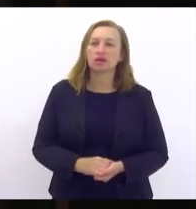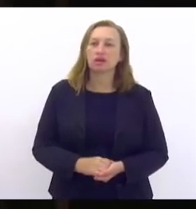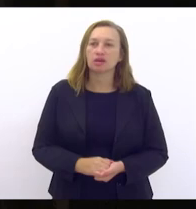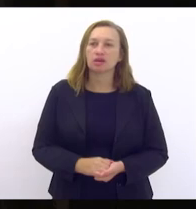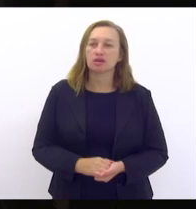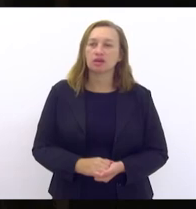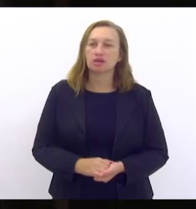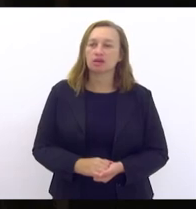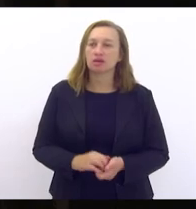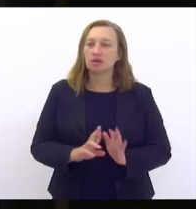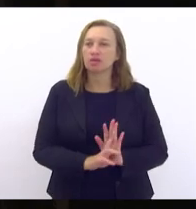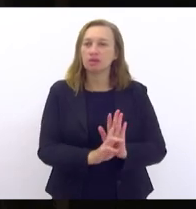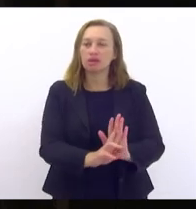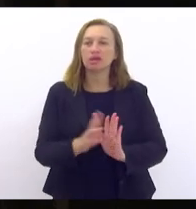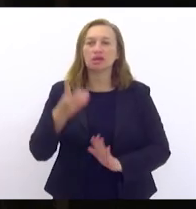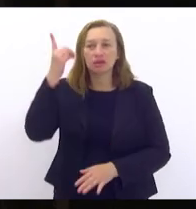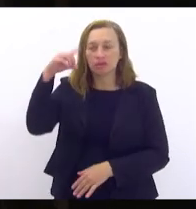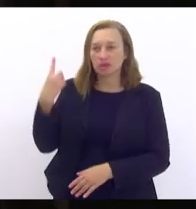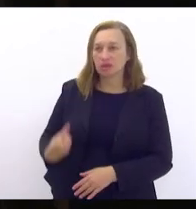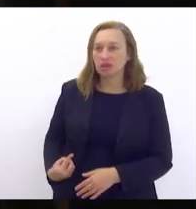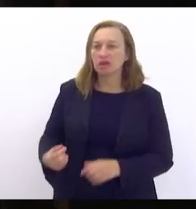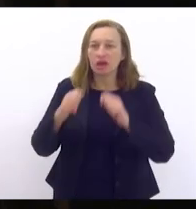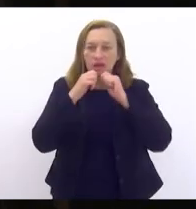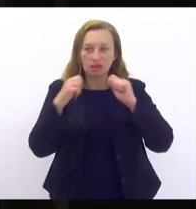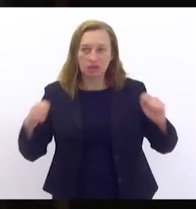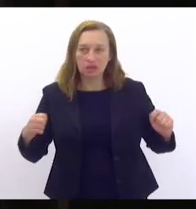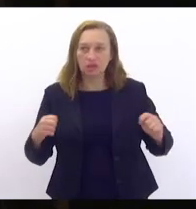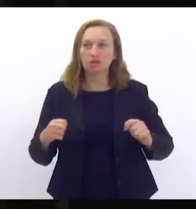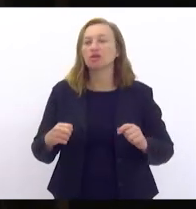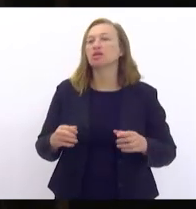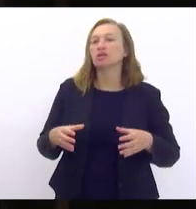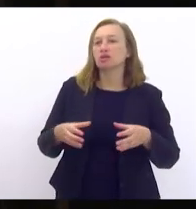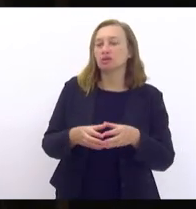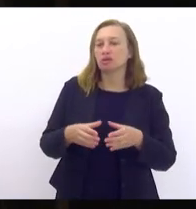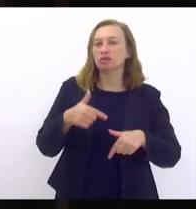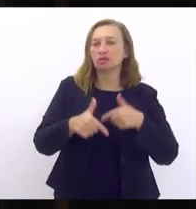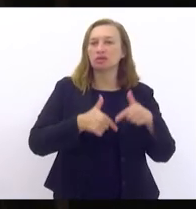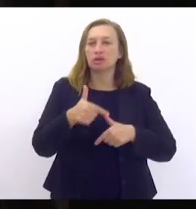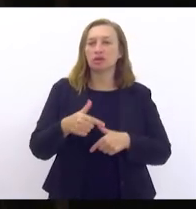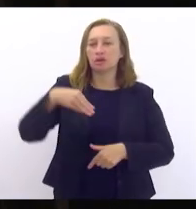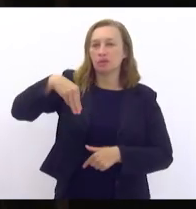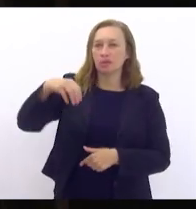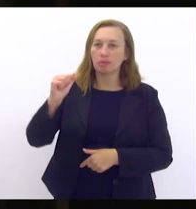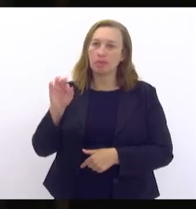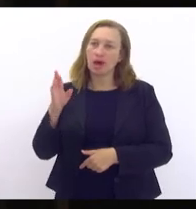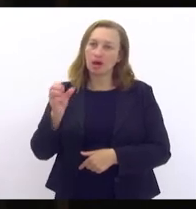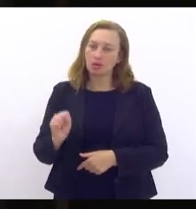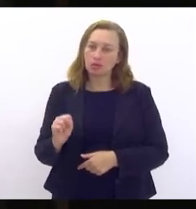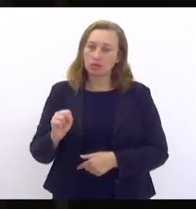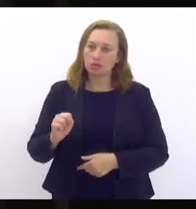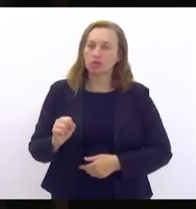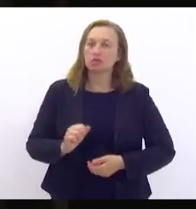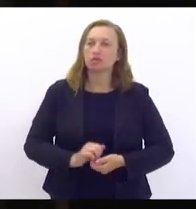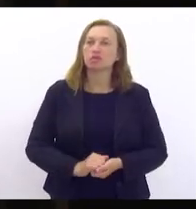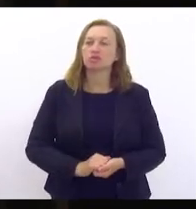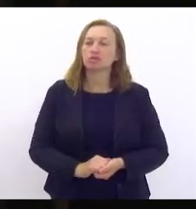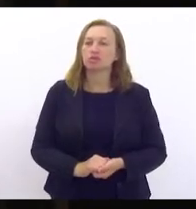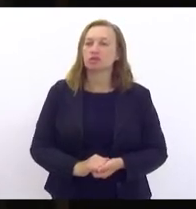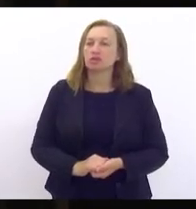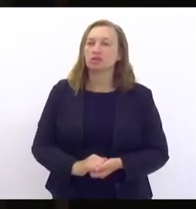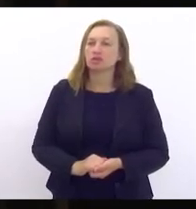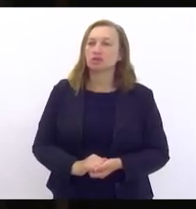que está representando a deputada o assessor de comissão de trabalho senhor Marcos Antônio Ribeiro Costa